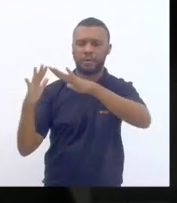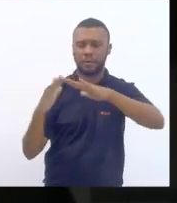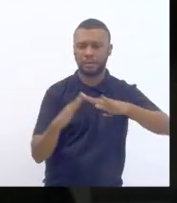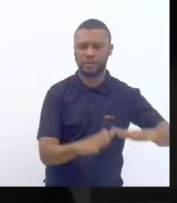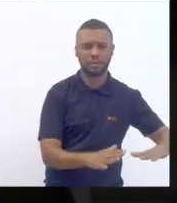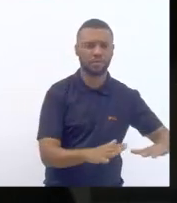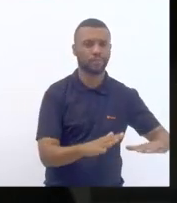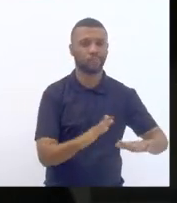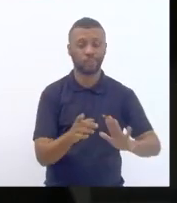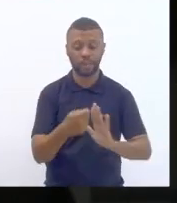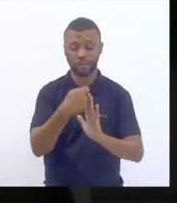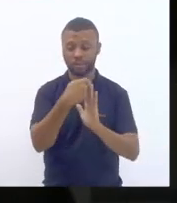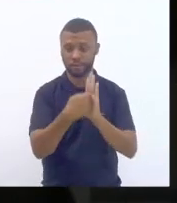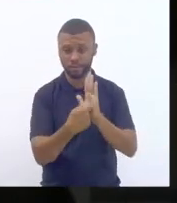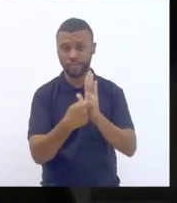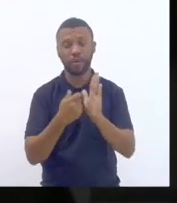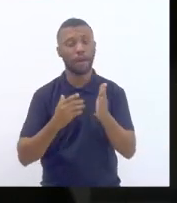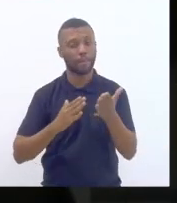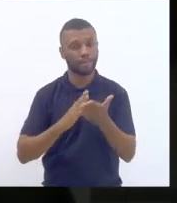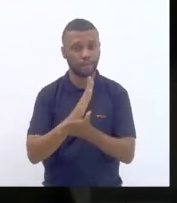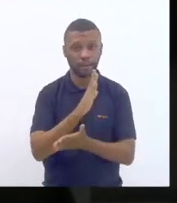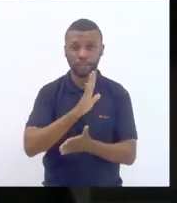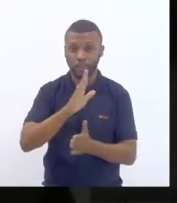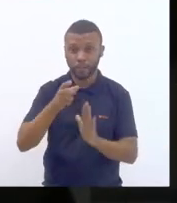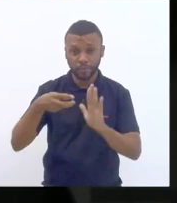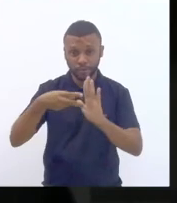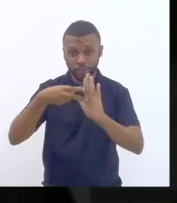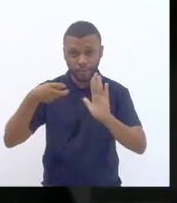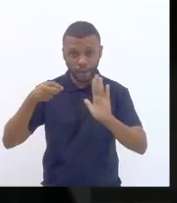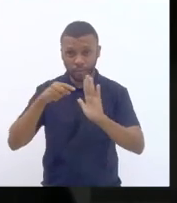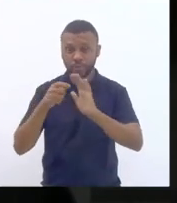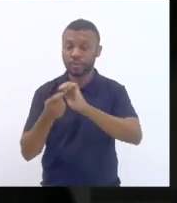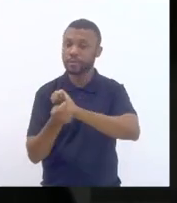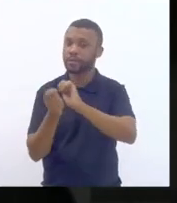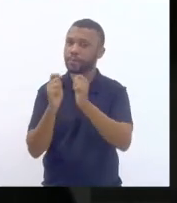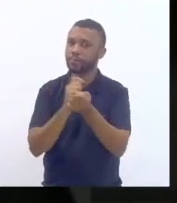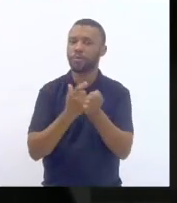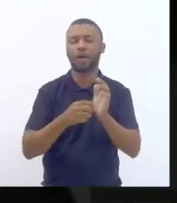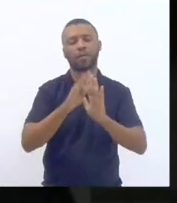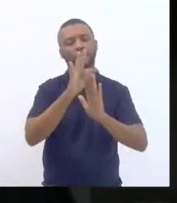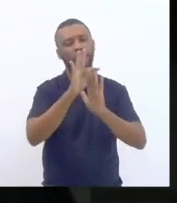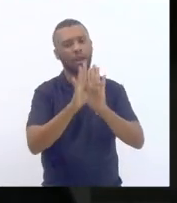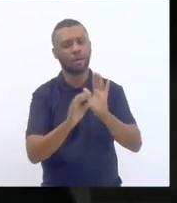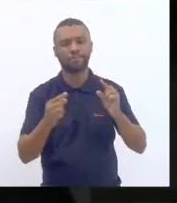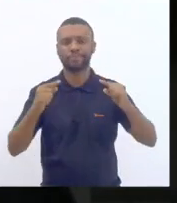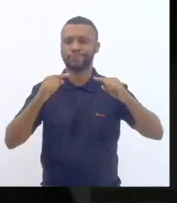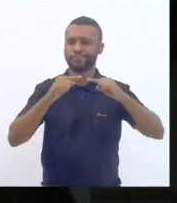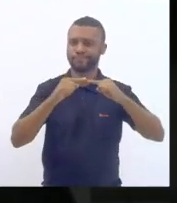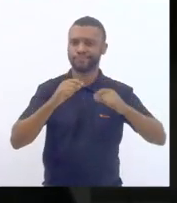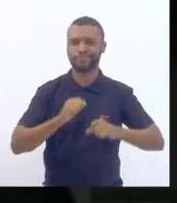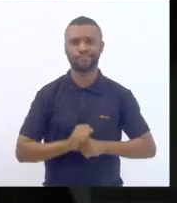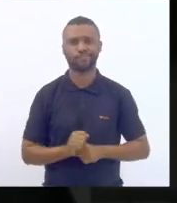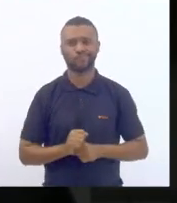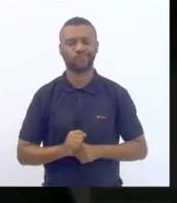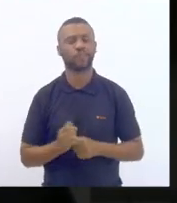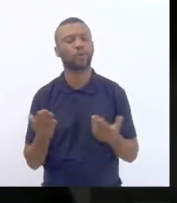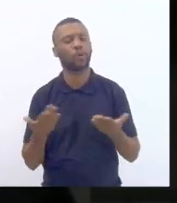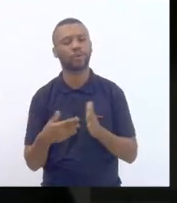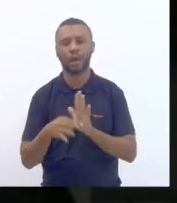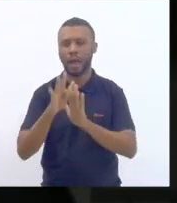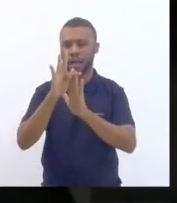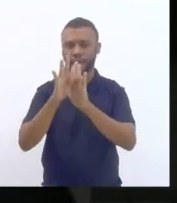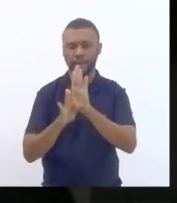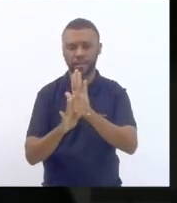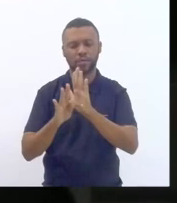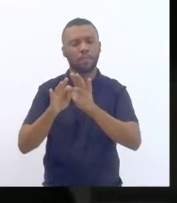esse projeto foi aprovado foi vetado se adaptou à redação tem uma Essa é a relação já